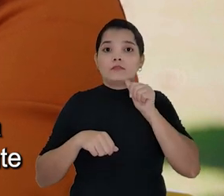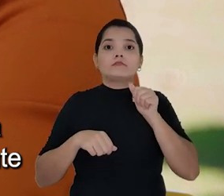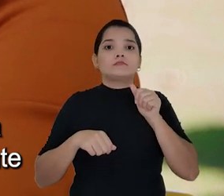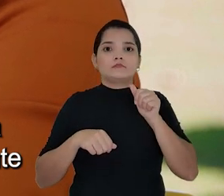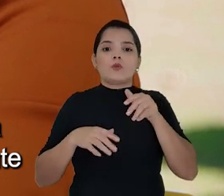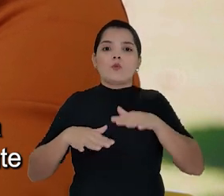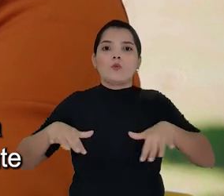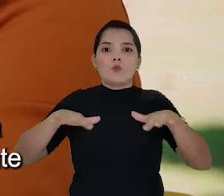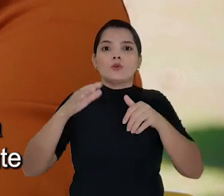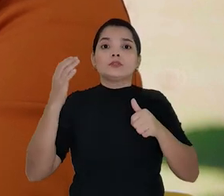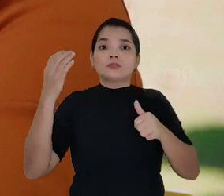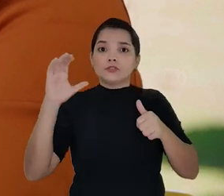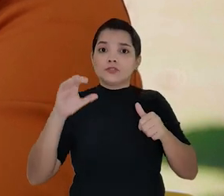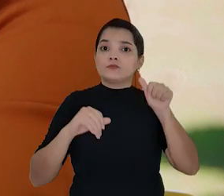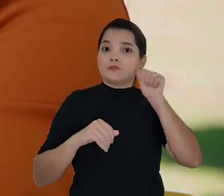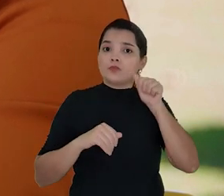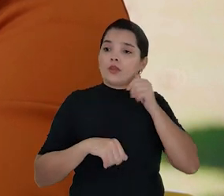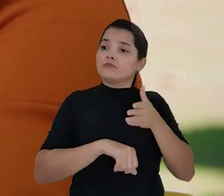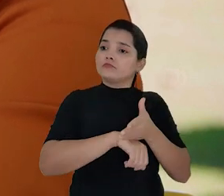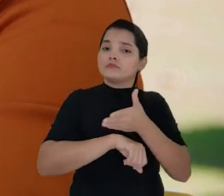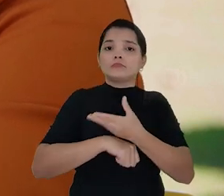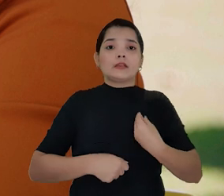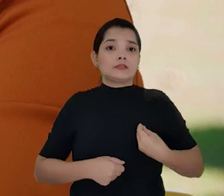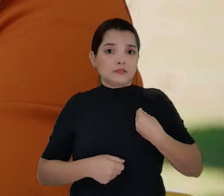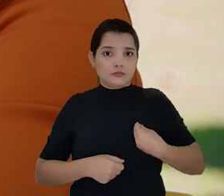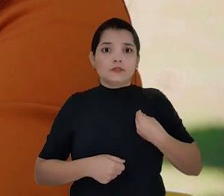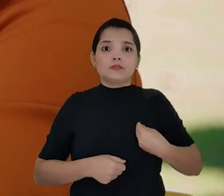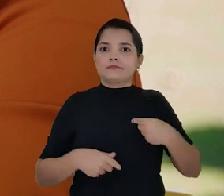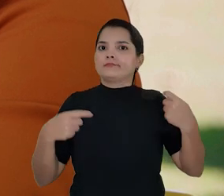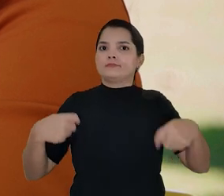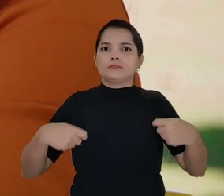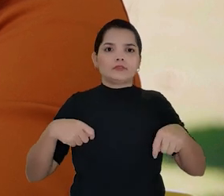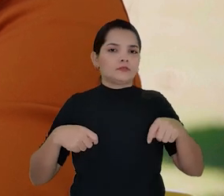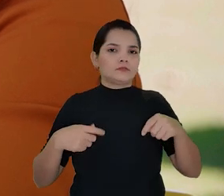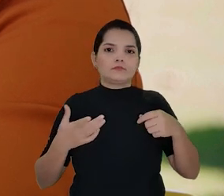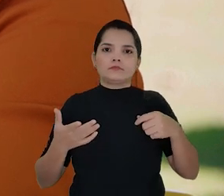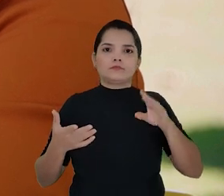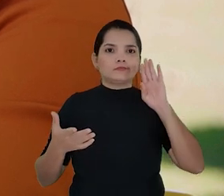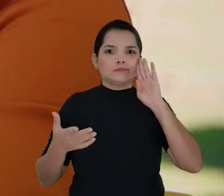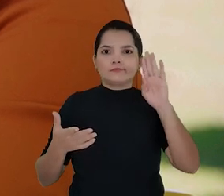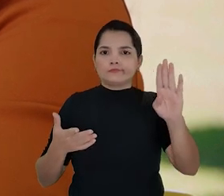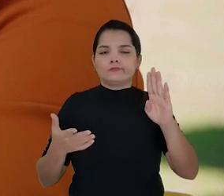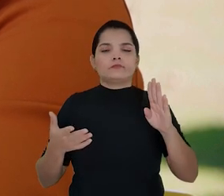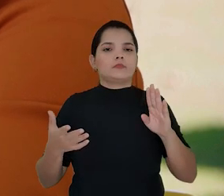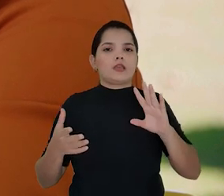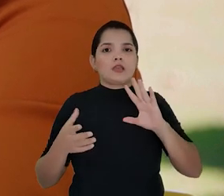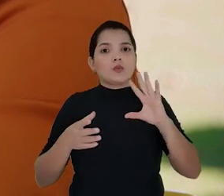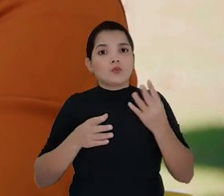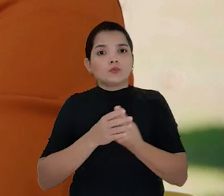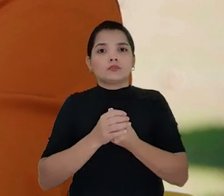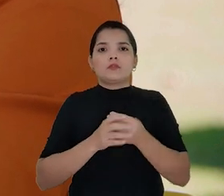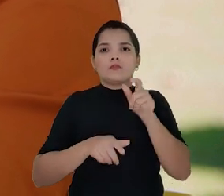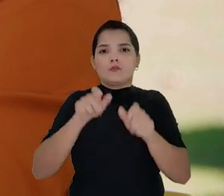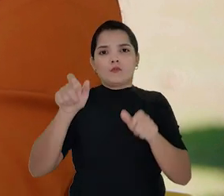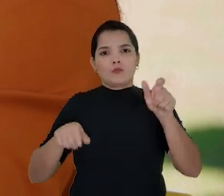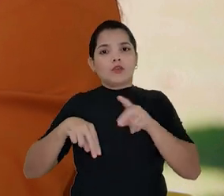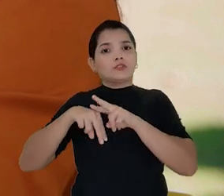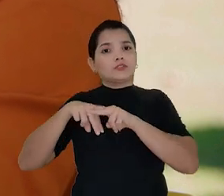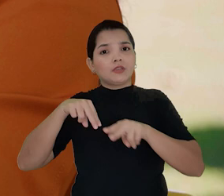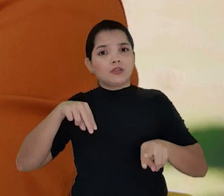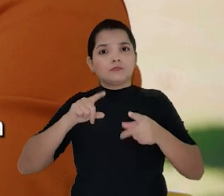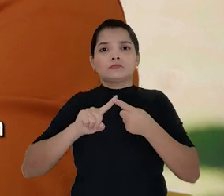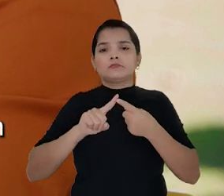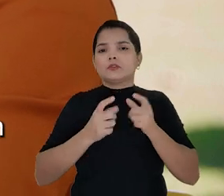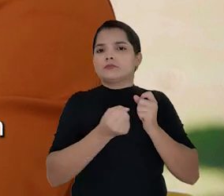científicos né é importante que a gente cuide e trate né da inclusão eh do gênero e de várias outras